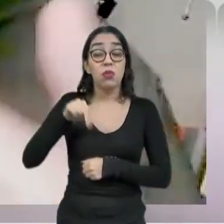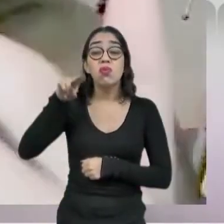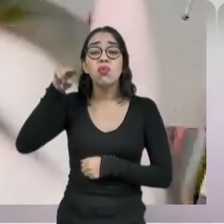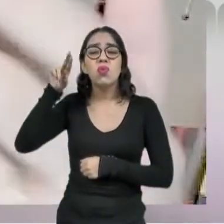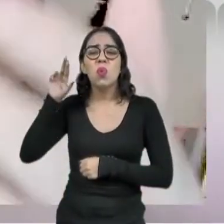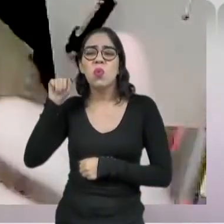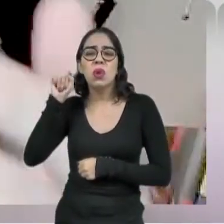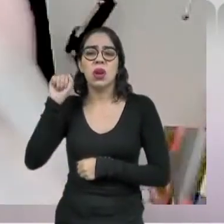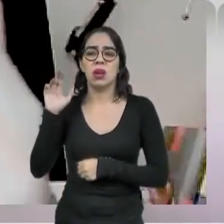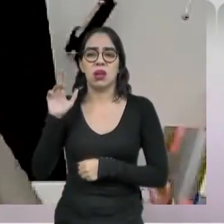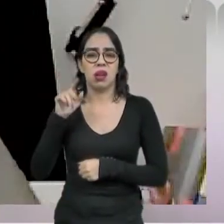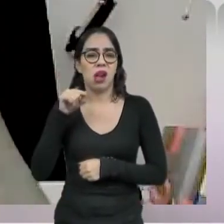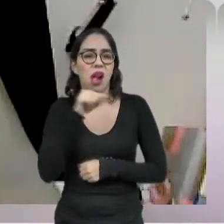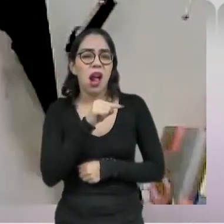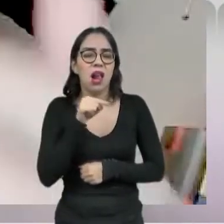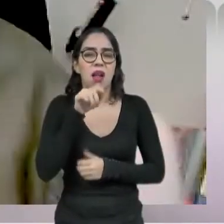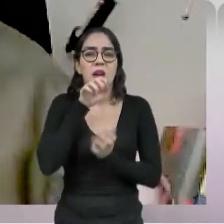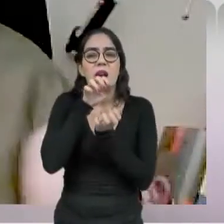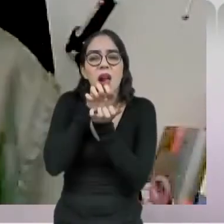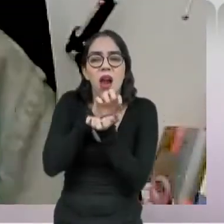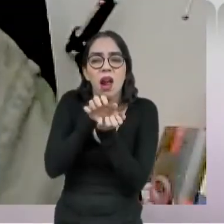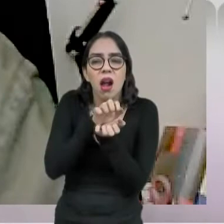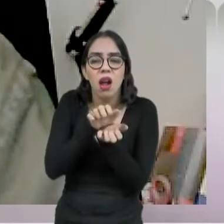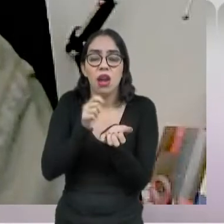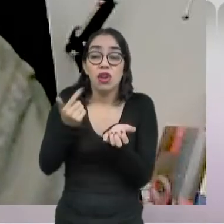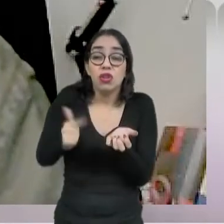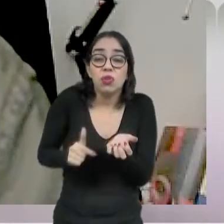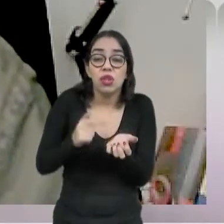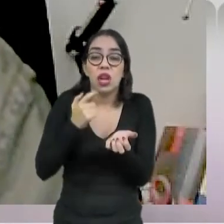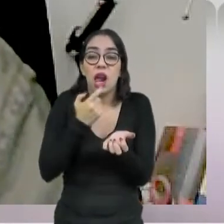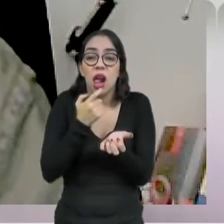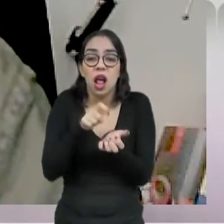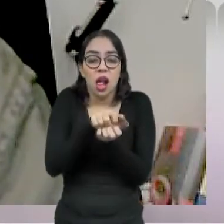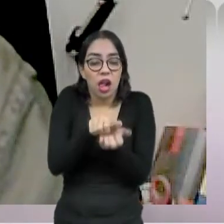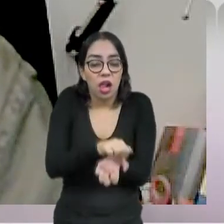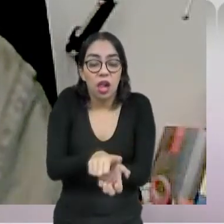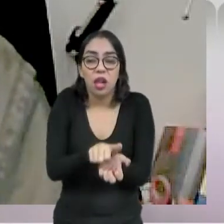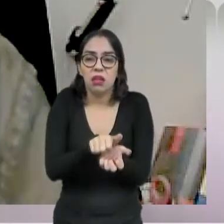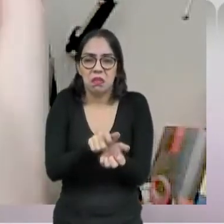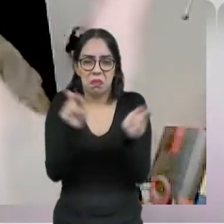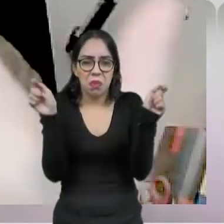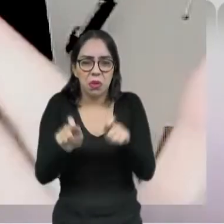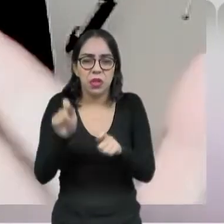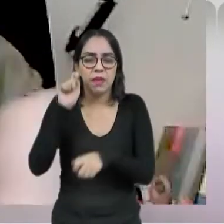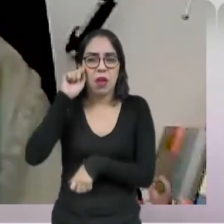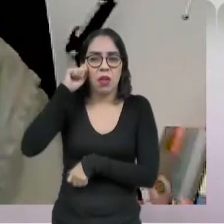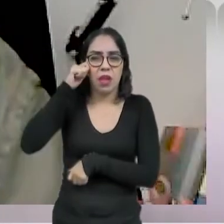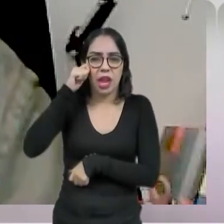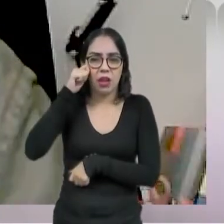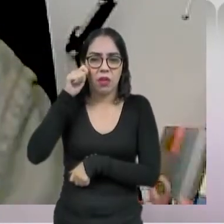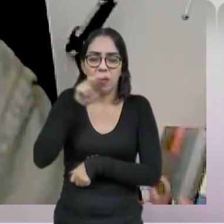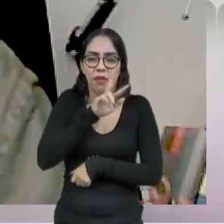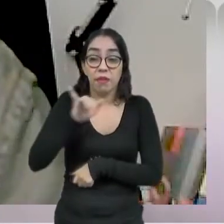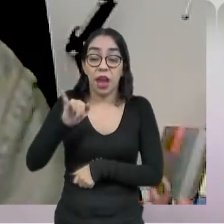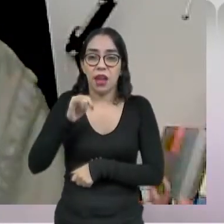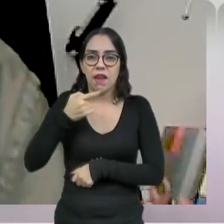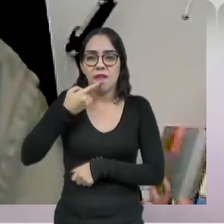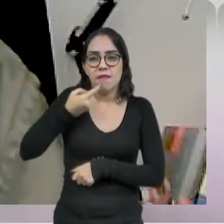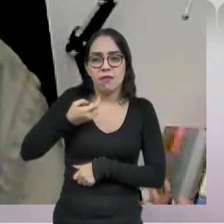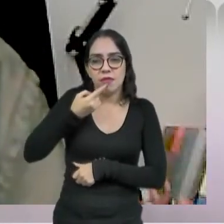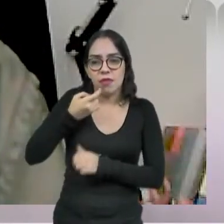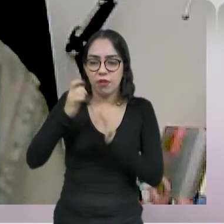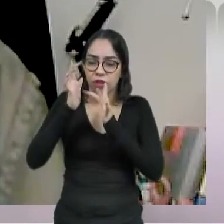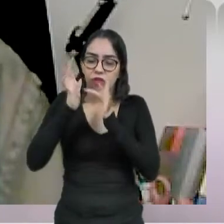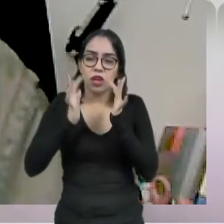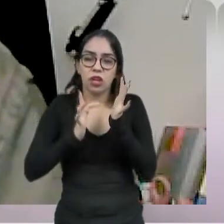que uma boca banguela como a de uma negra Maria de Araújo poderia abrigar o sangue divino de Cristo. Então, assim, havia